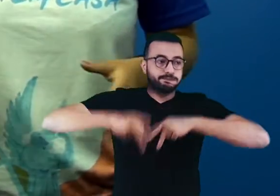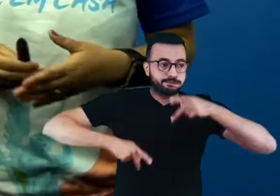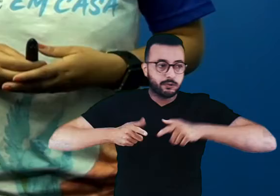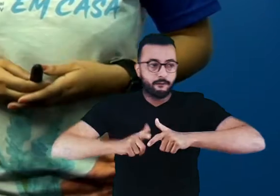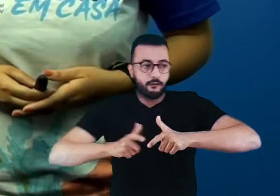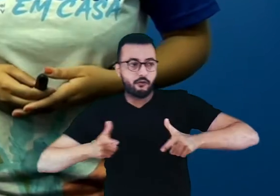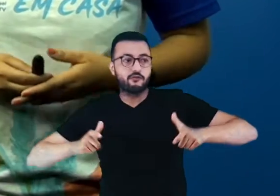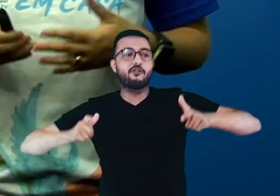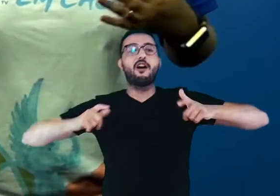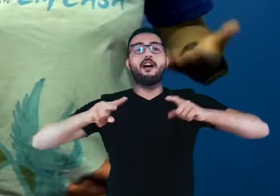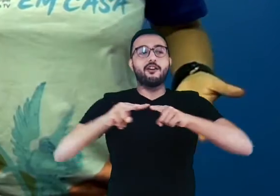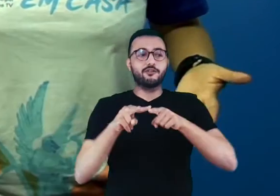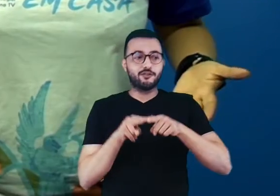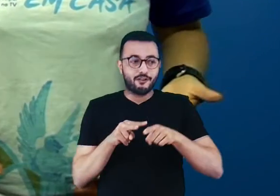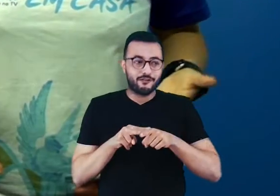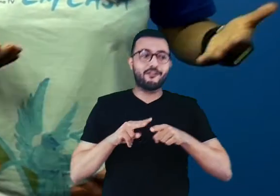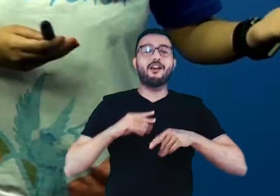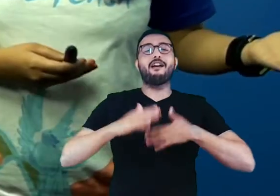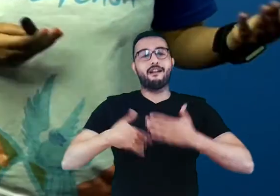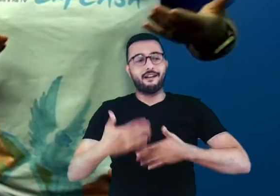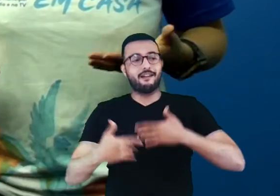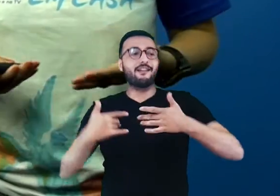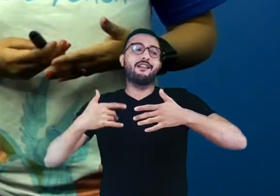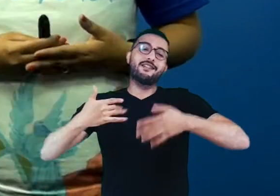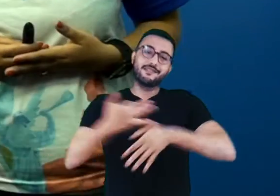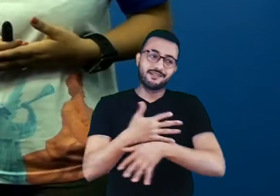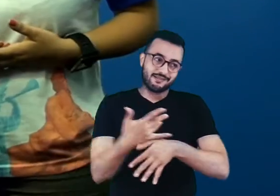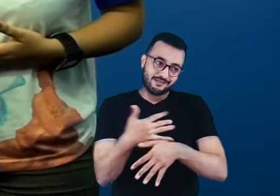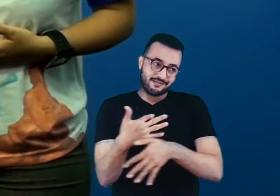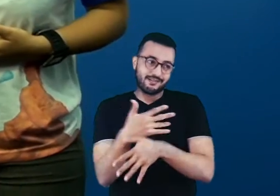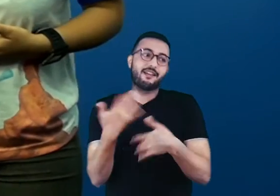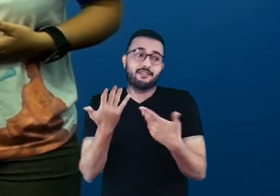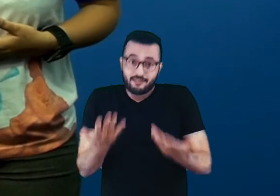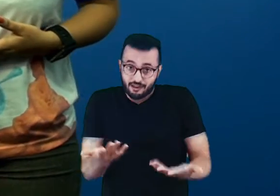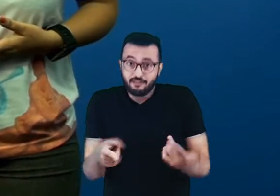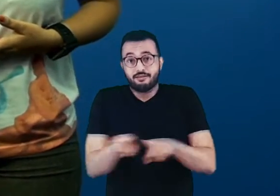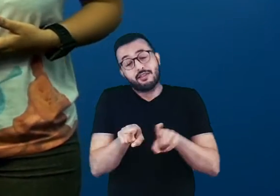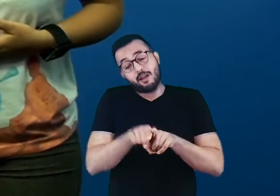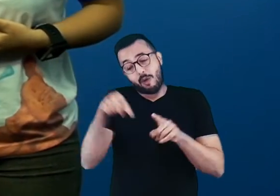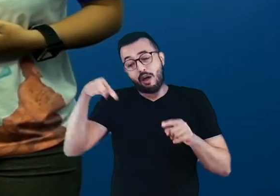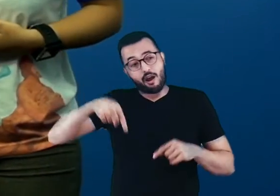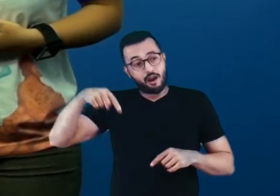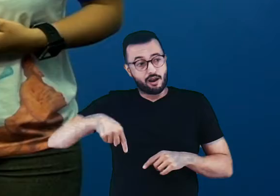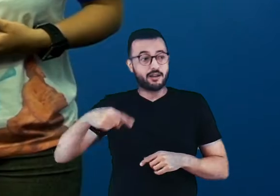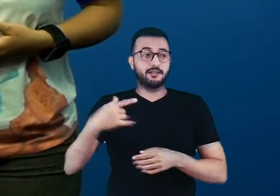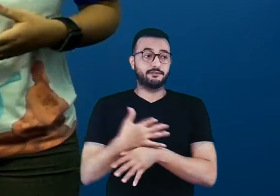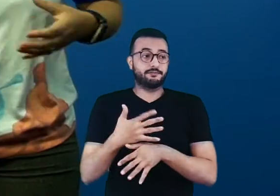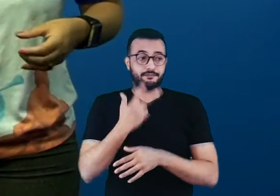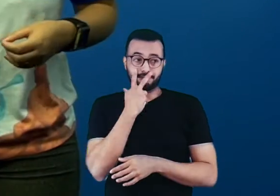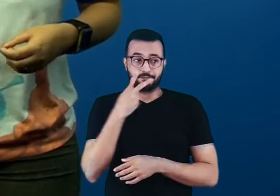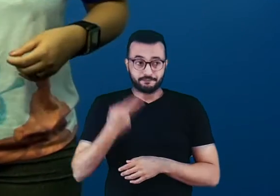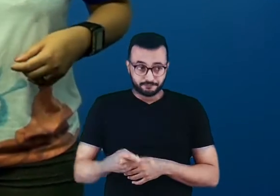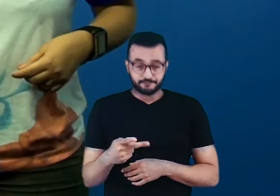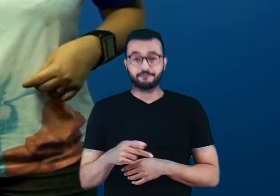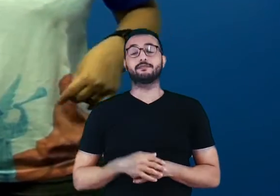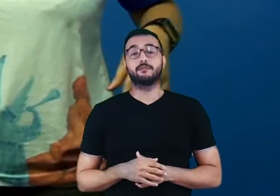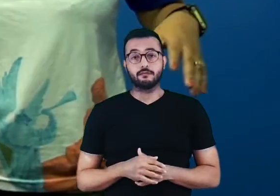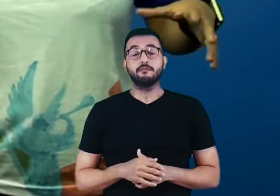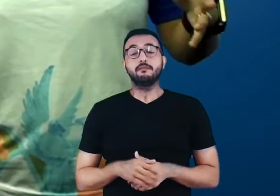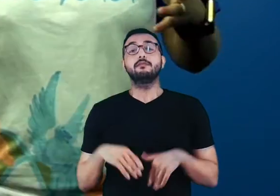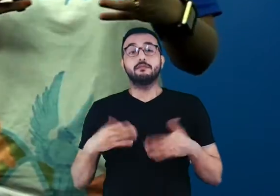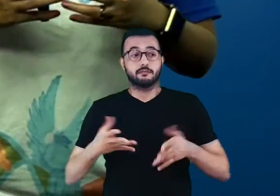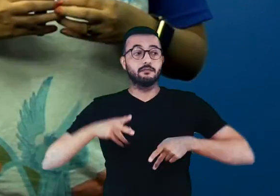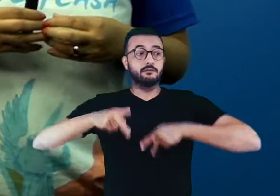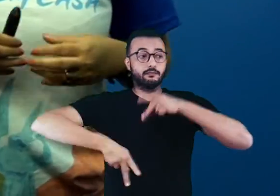em vilas e finalmente em cidades, não diferente como aconteceu aqui também na nossa cidade, né? Então,